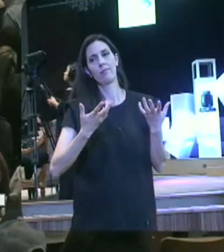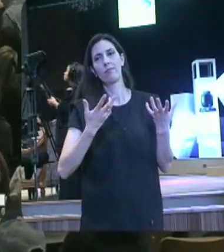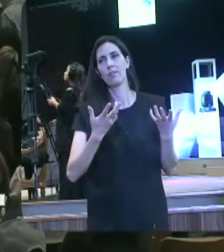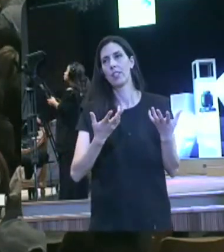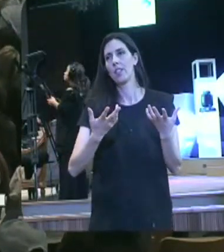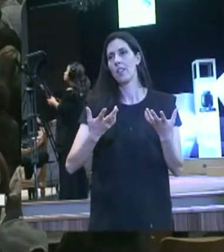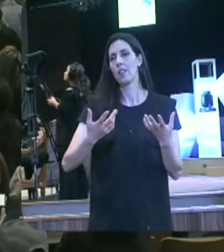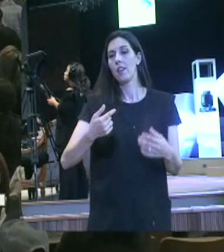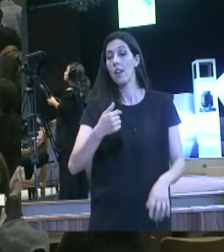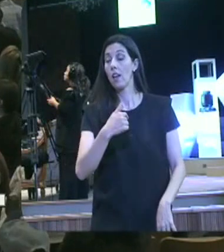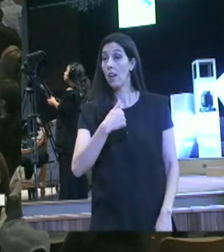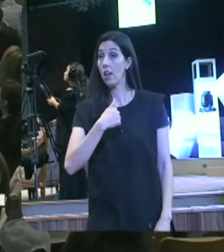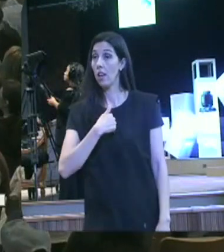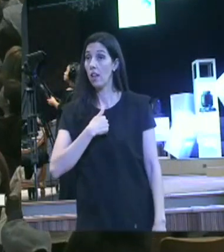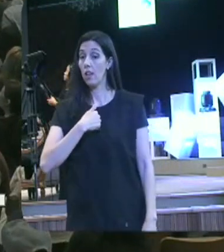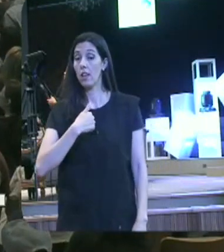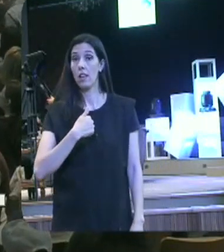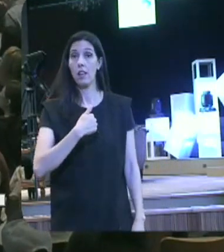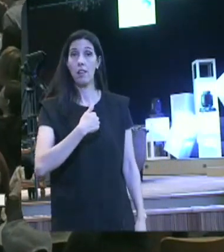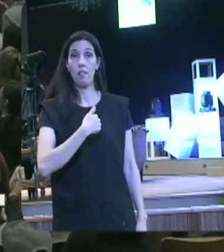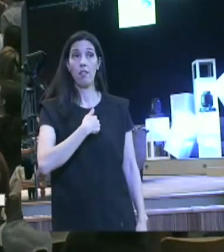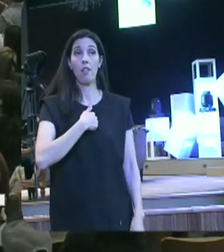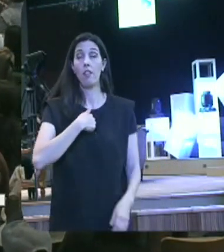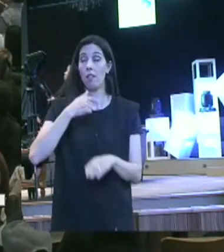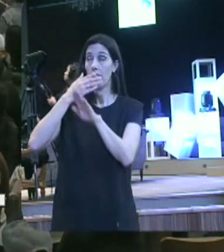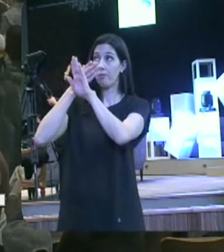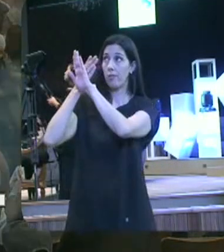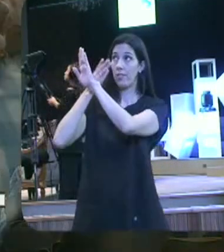e deixo simplesmente